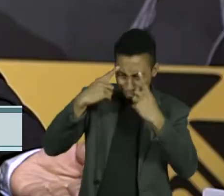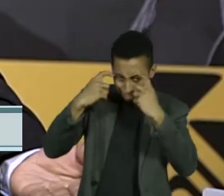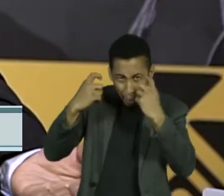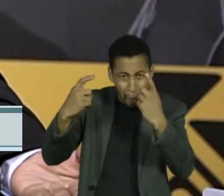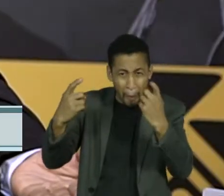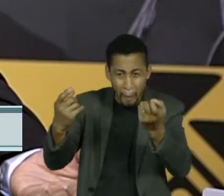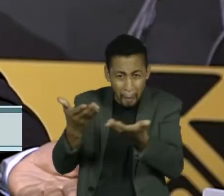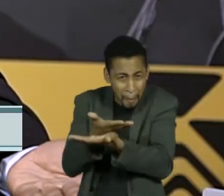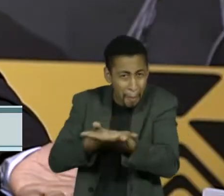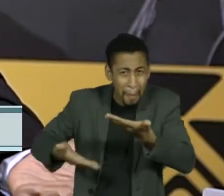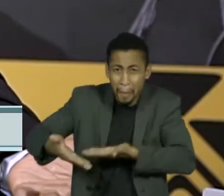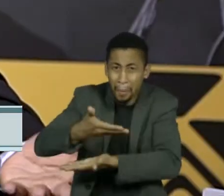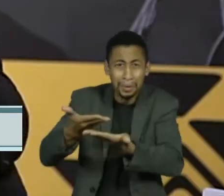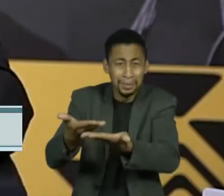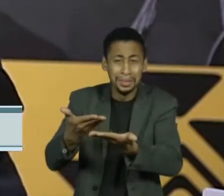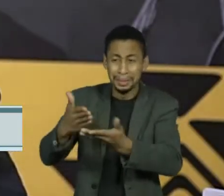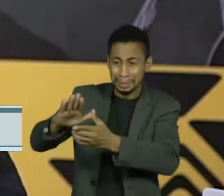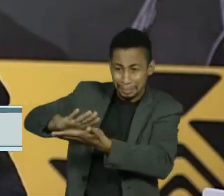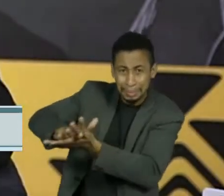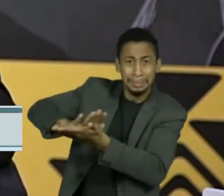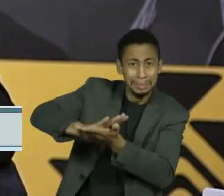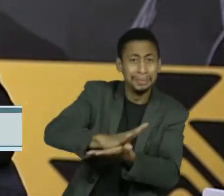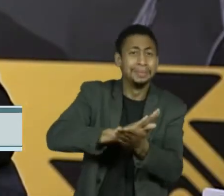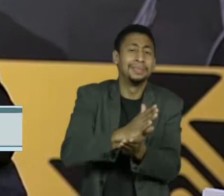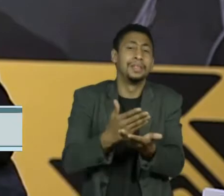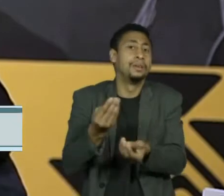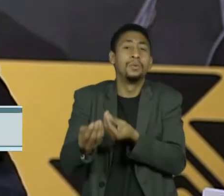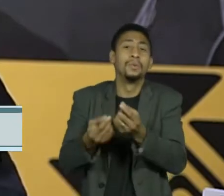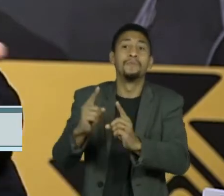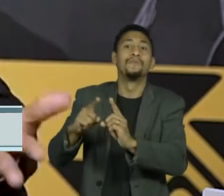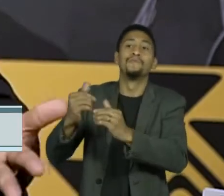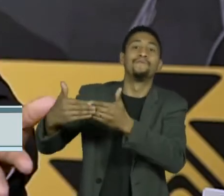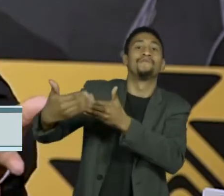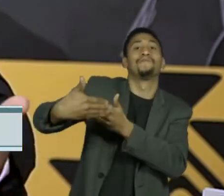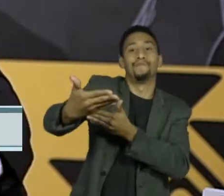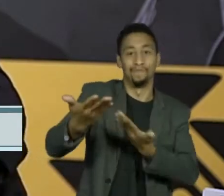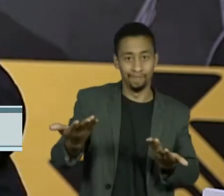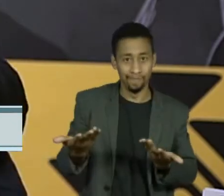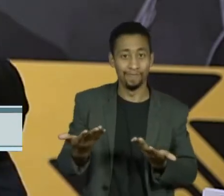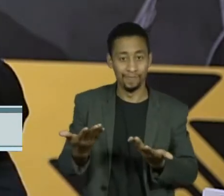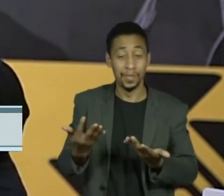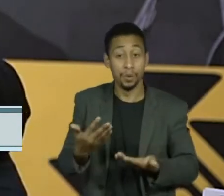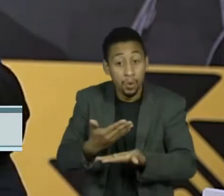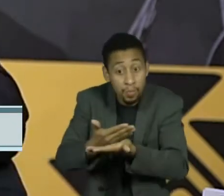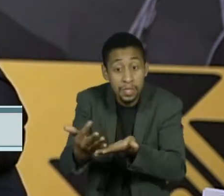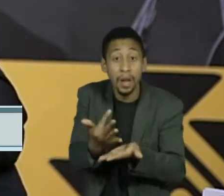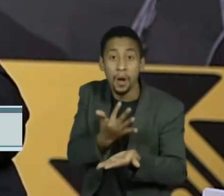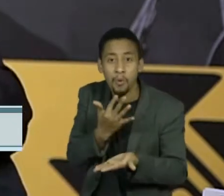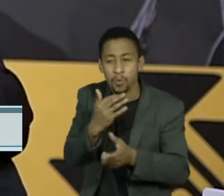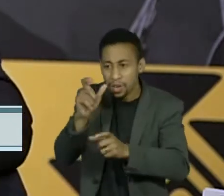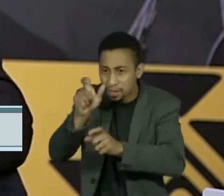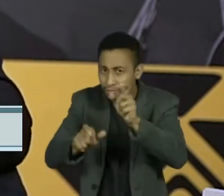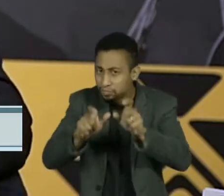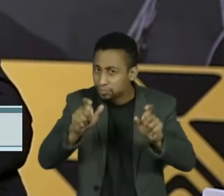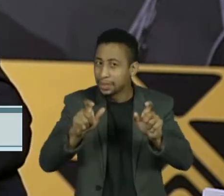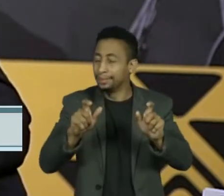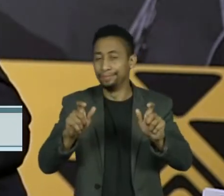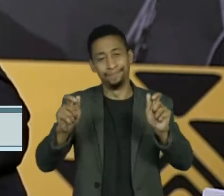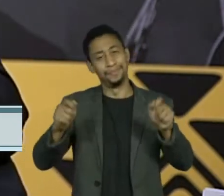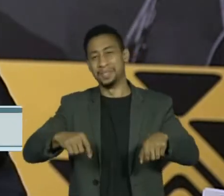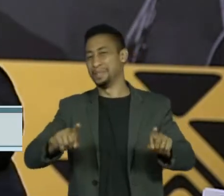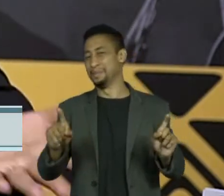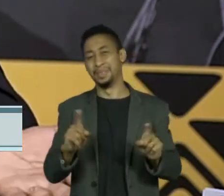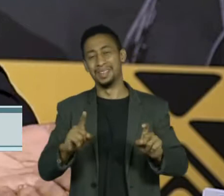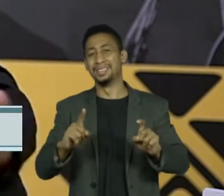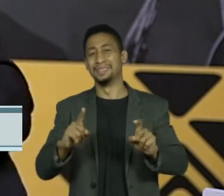e os fundamentos da civilização para onde nós queremos ir. E a gente está conhecendo a nossa incapacidade, a nossa impotência